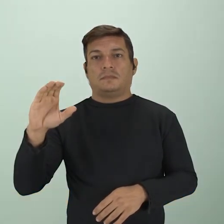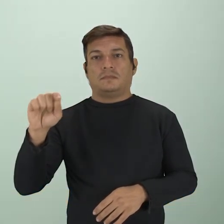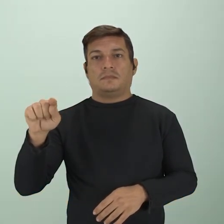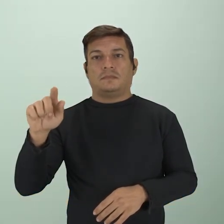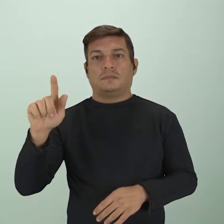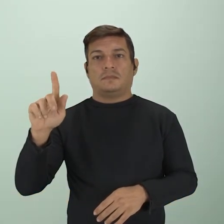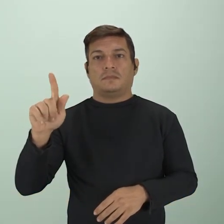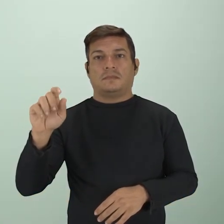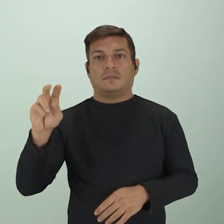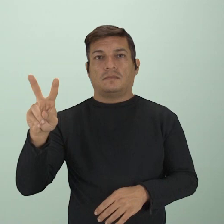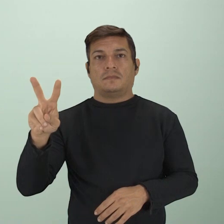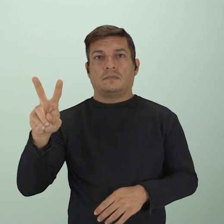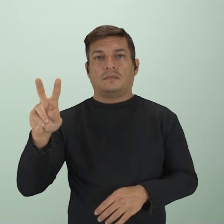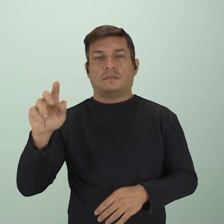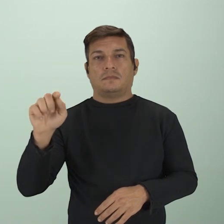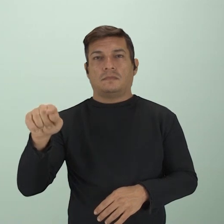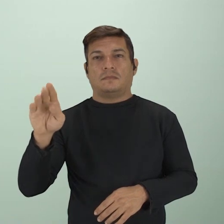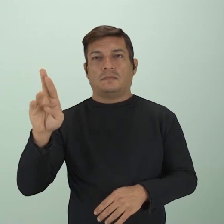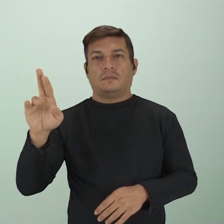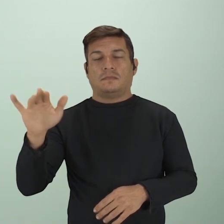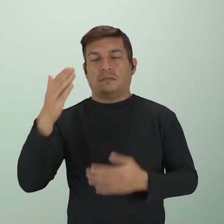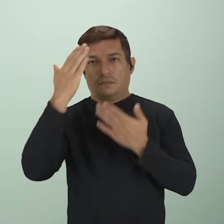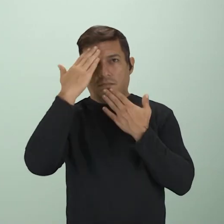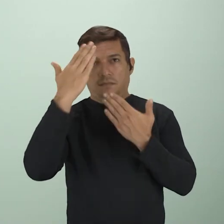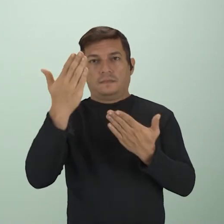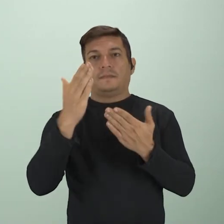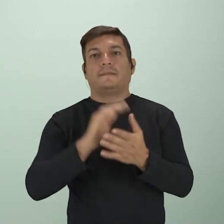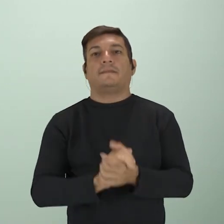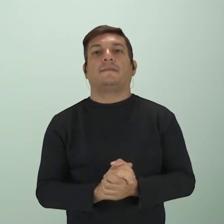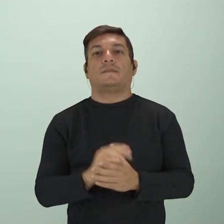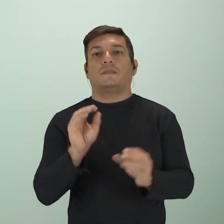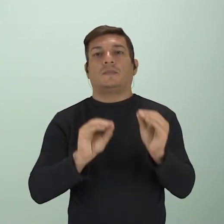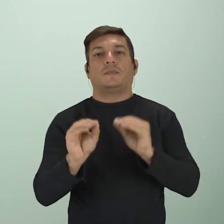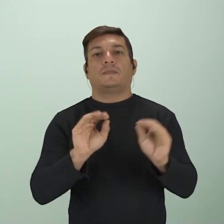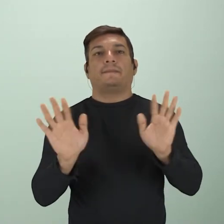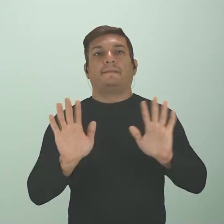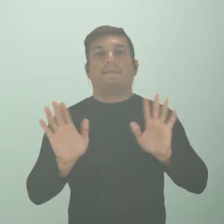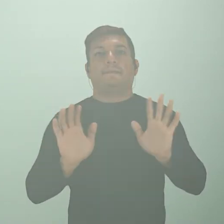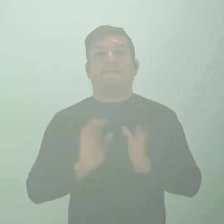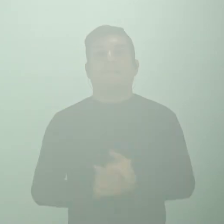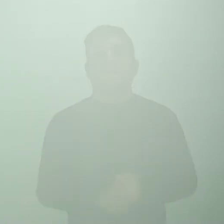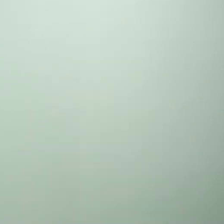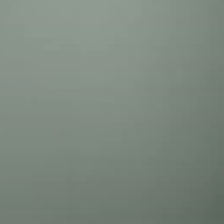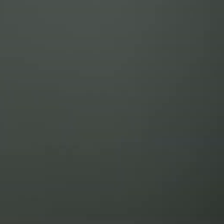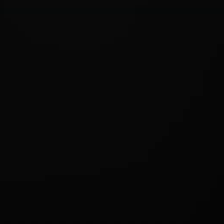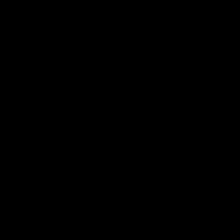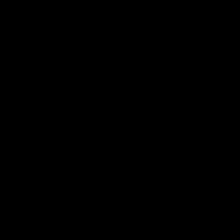eduque.ce.ac.br. Né? Obrigada, beijos, até a próxima.